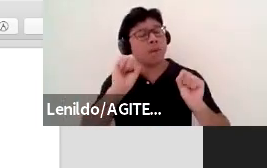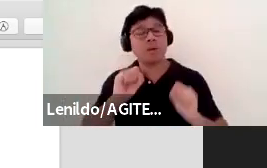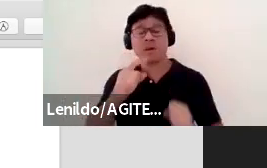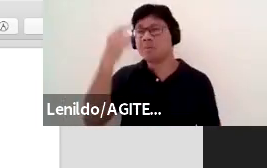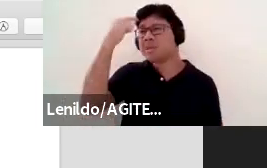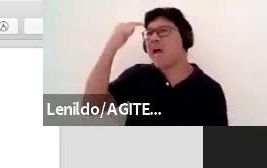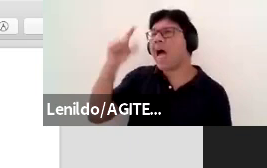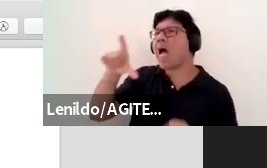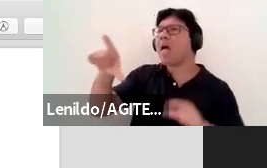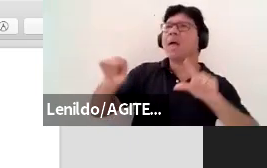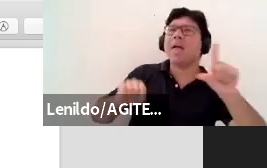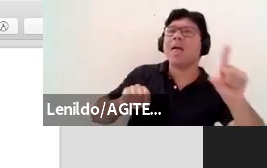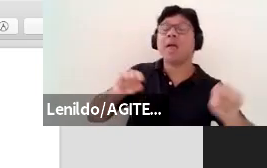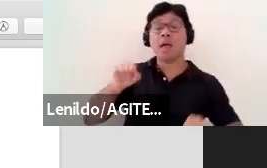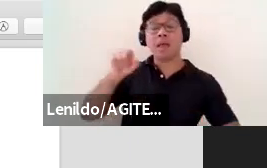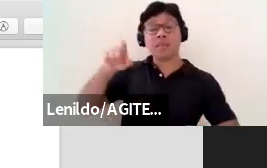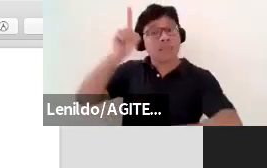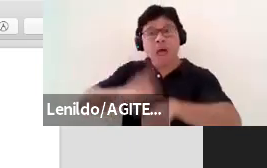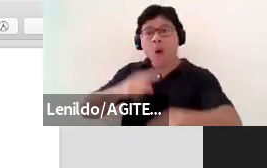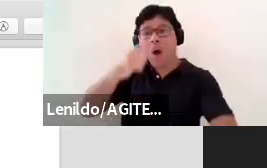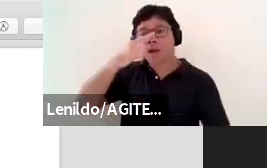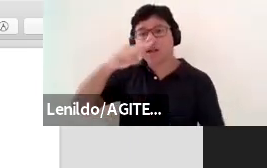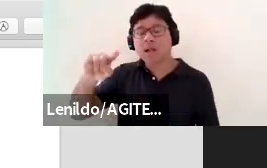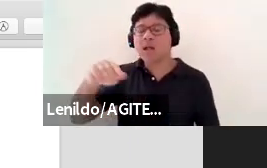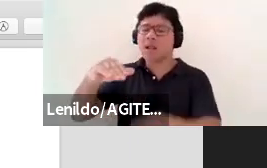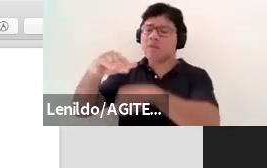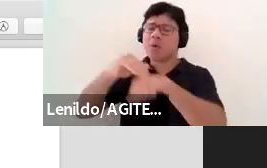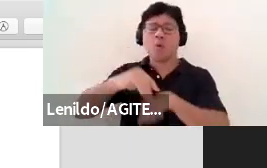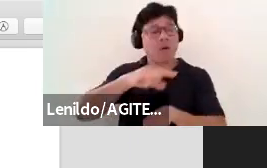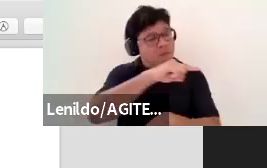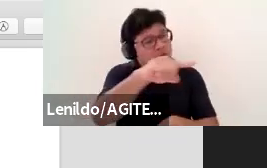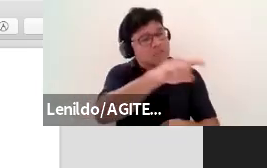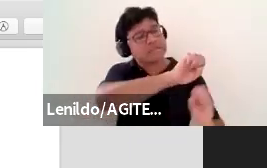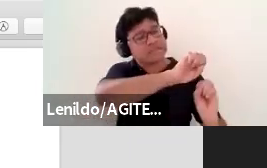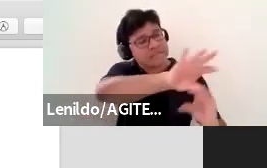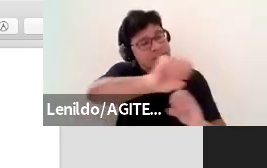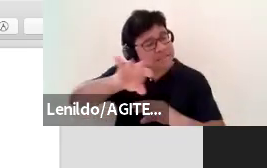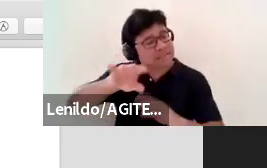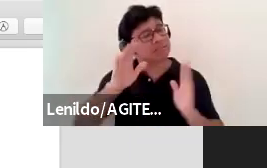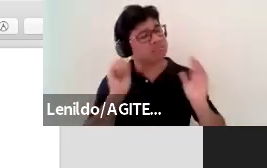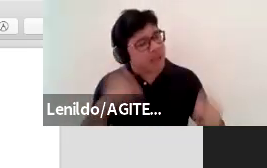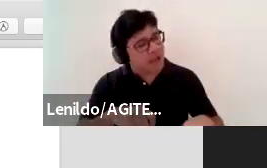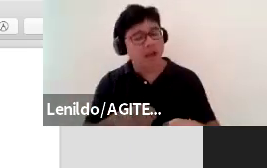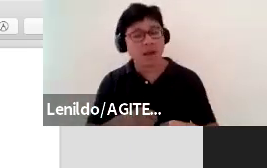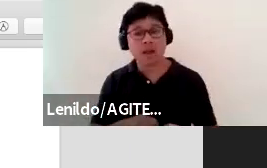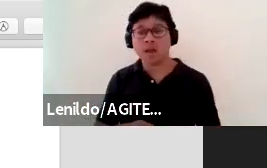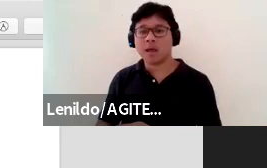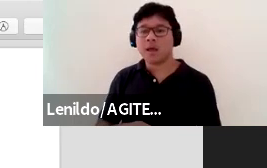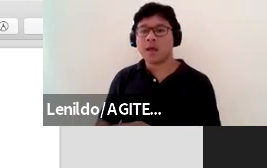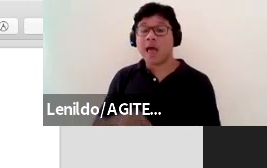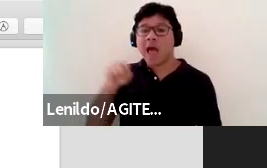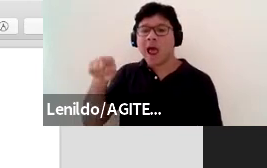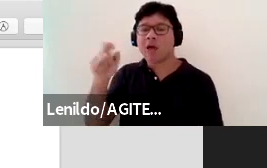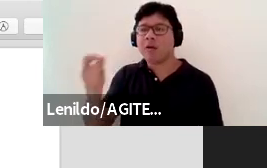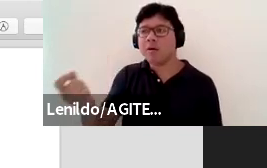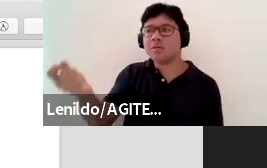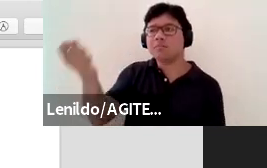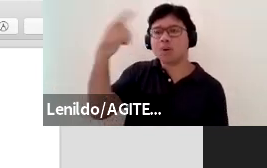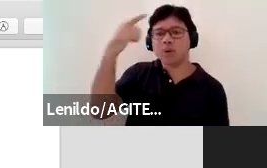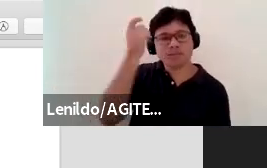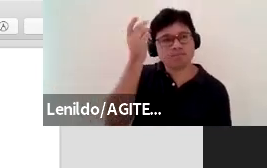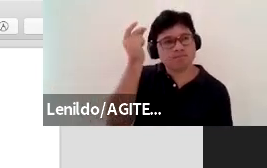poderia trazer, e ela, na mesma hora, falou, não, vocês vão dar os cursos, né? E ela plantou essa ideia, e daí a gente começou,